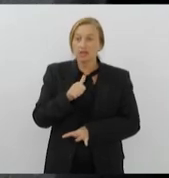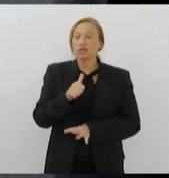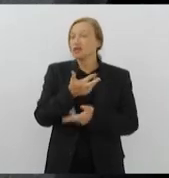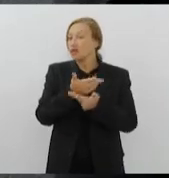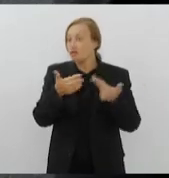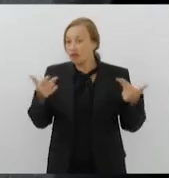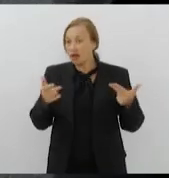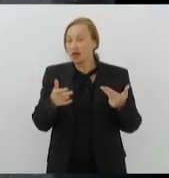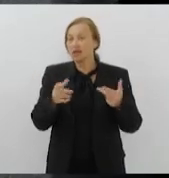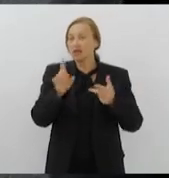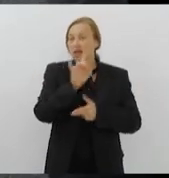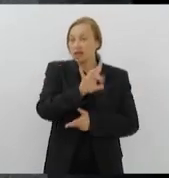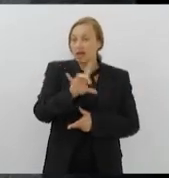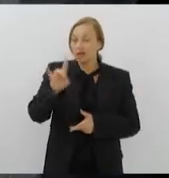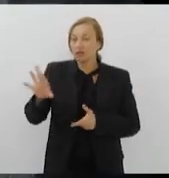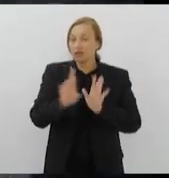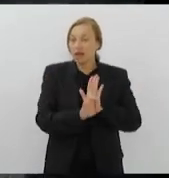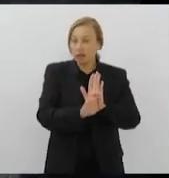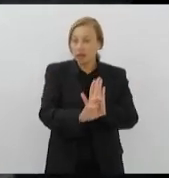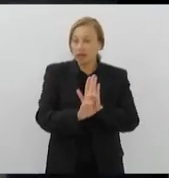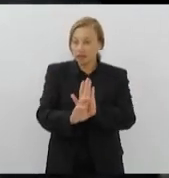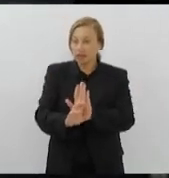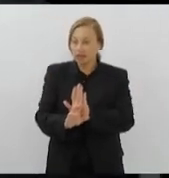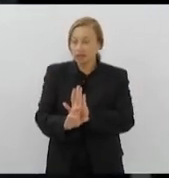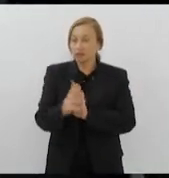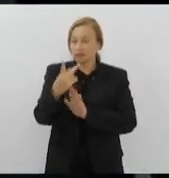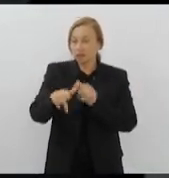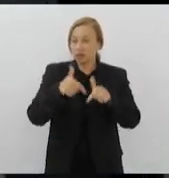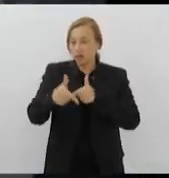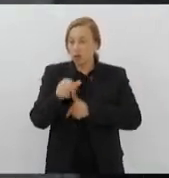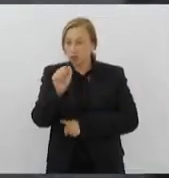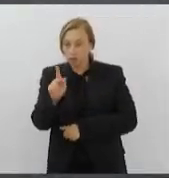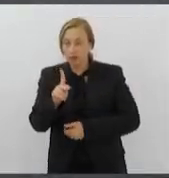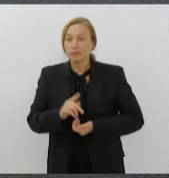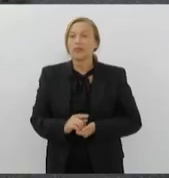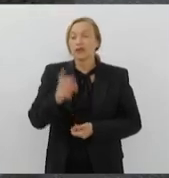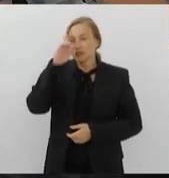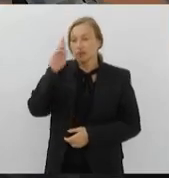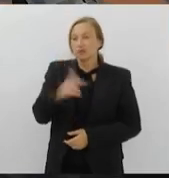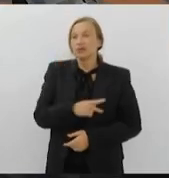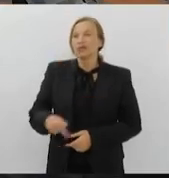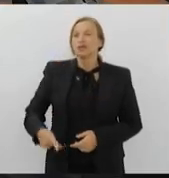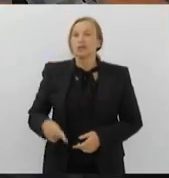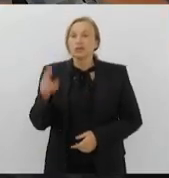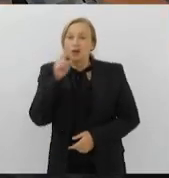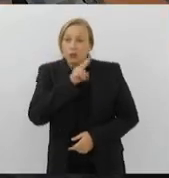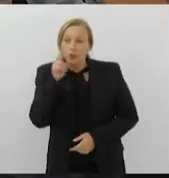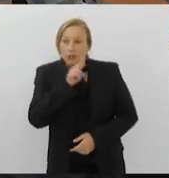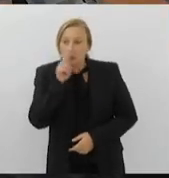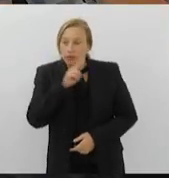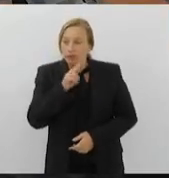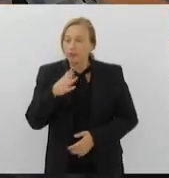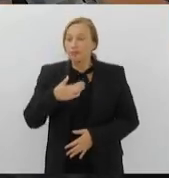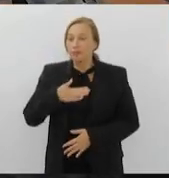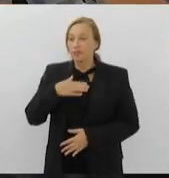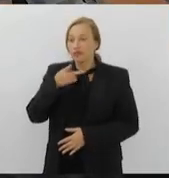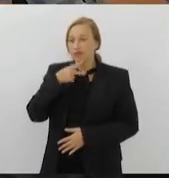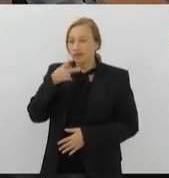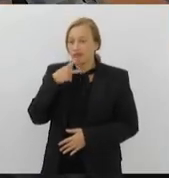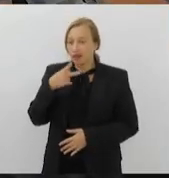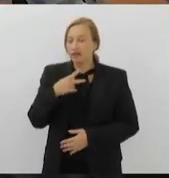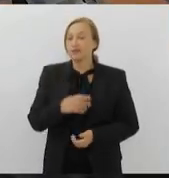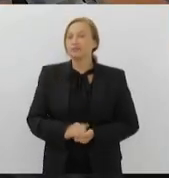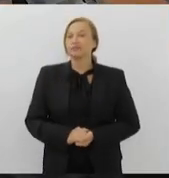sua representação, tá? Muito obrigada. Senhor presidente, muito rapidamente, a minha fala vai